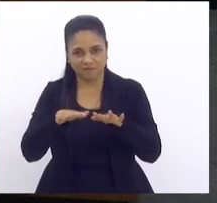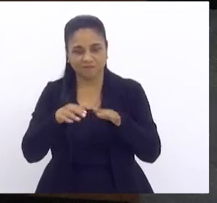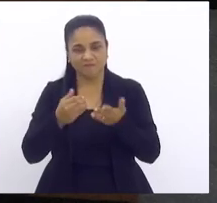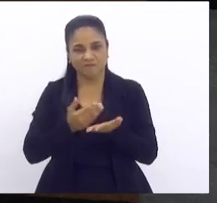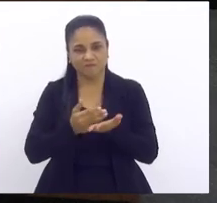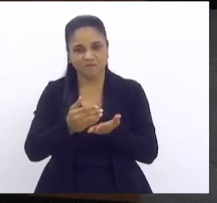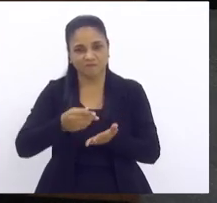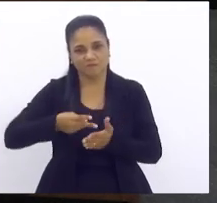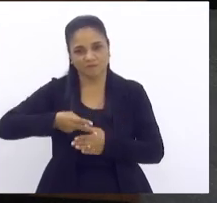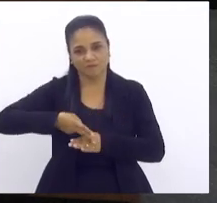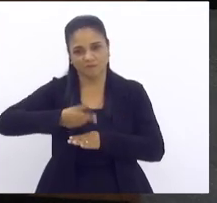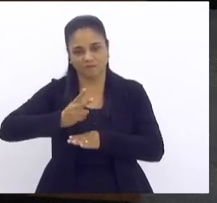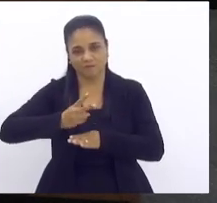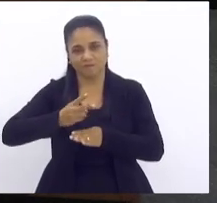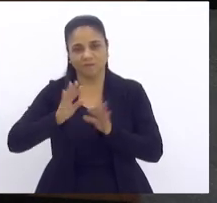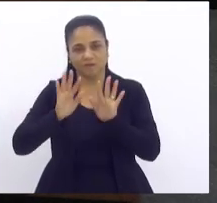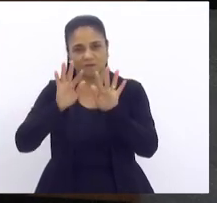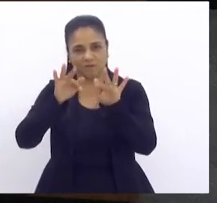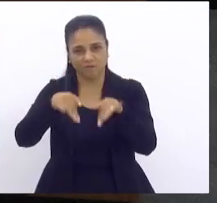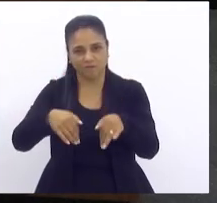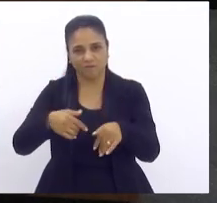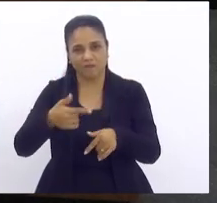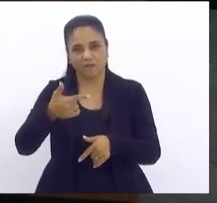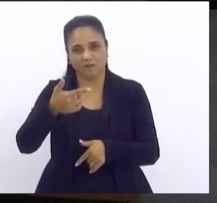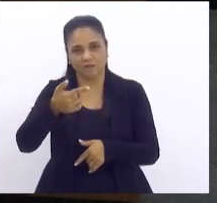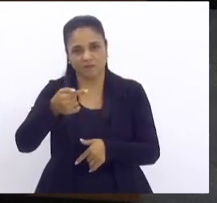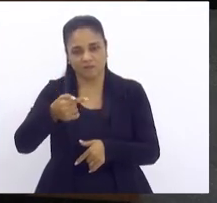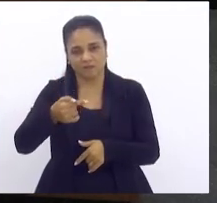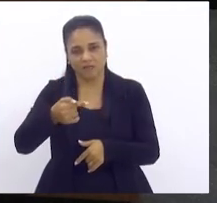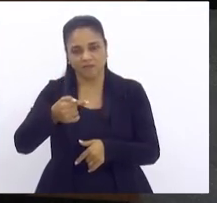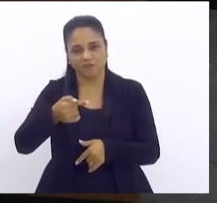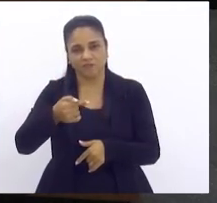14 horas encerrou-se às